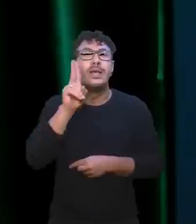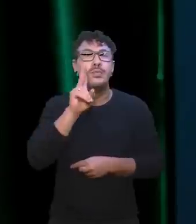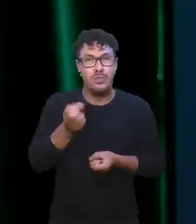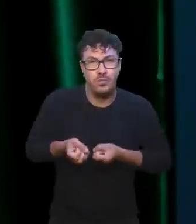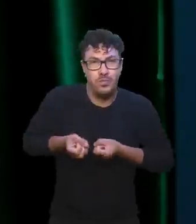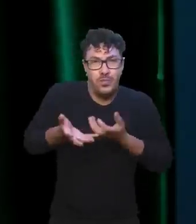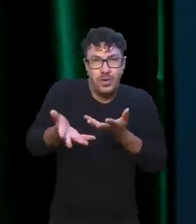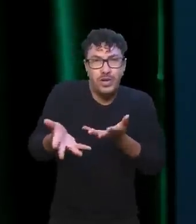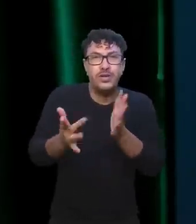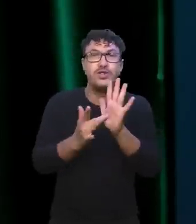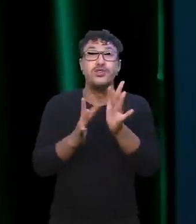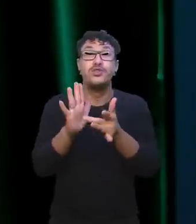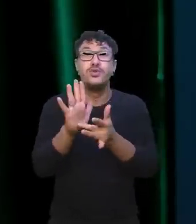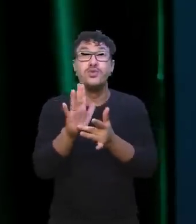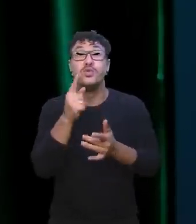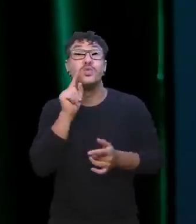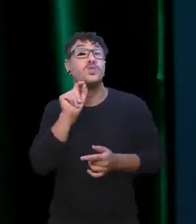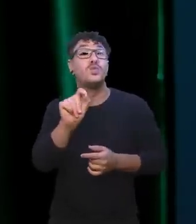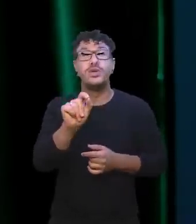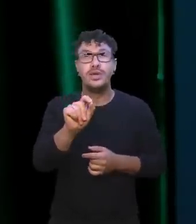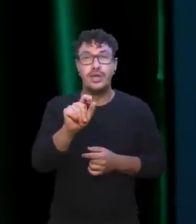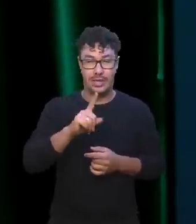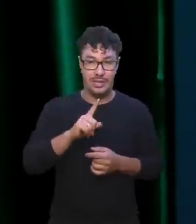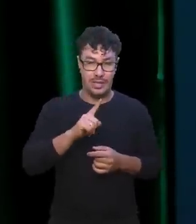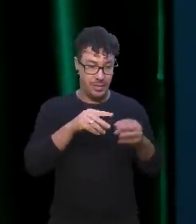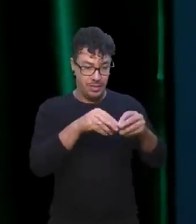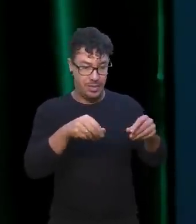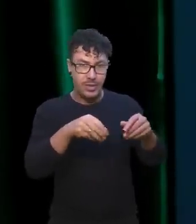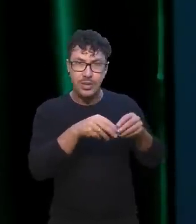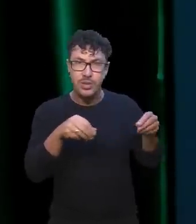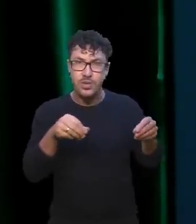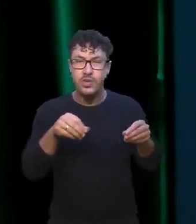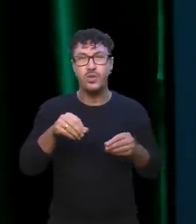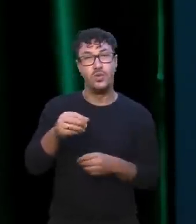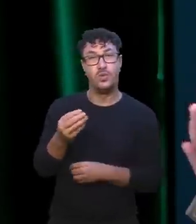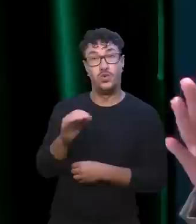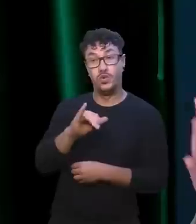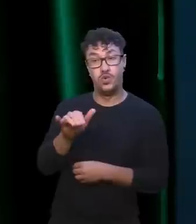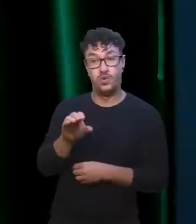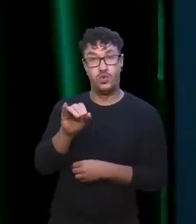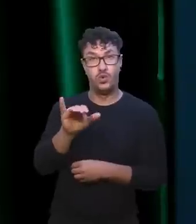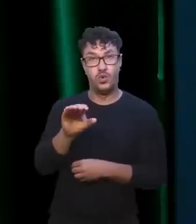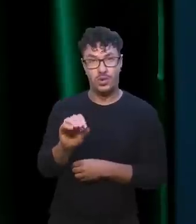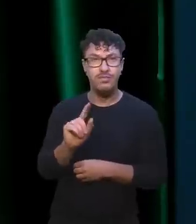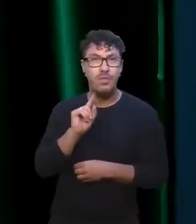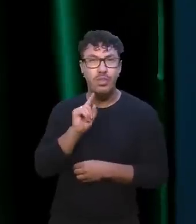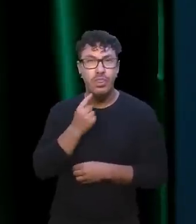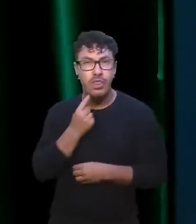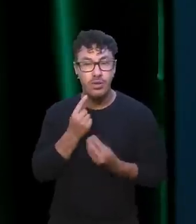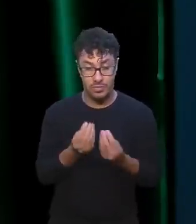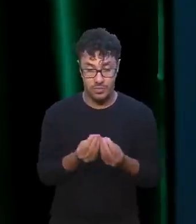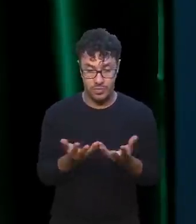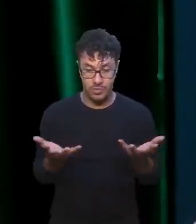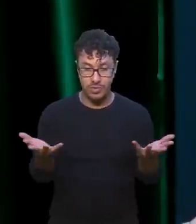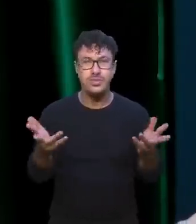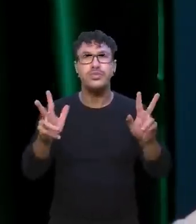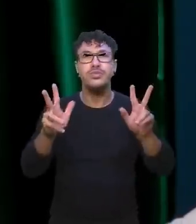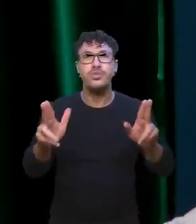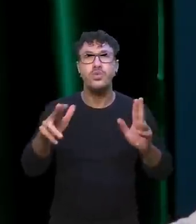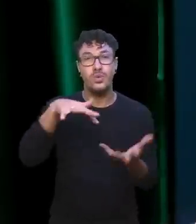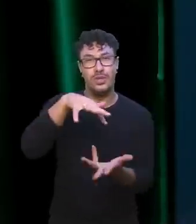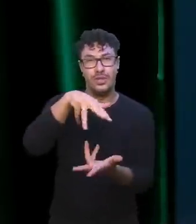vejo que Jesus coloca o joio e o trigo convivendo no mesmo campo. Nós poderíamos olhar a terra, de fato,